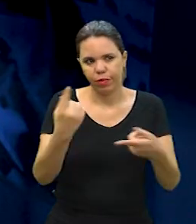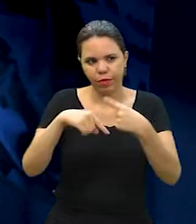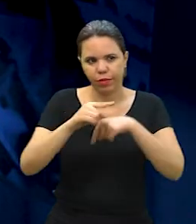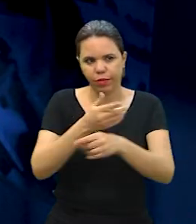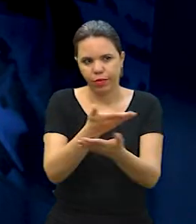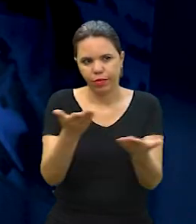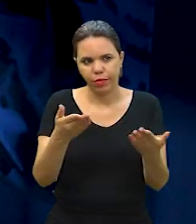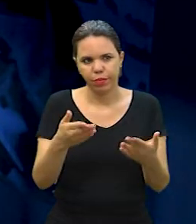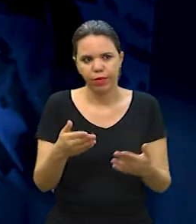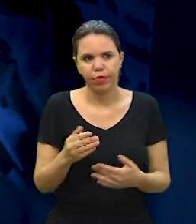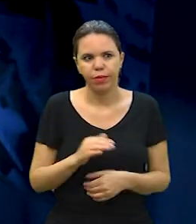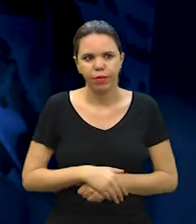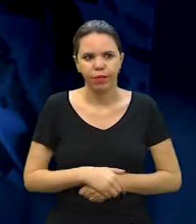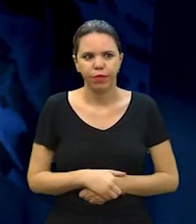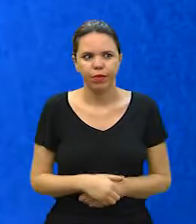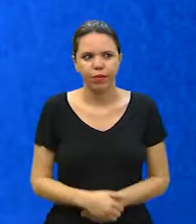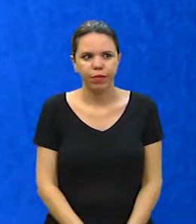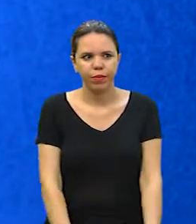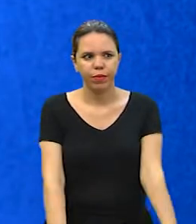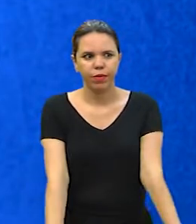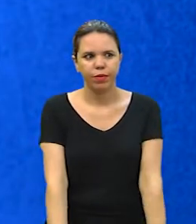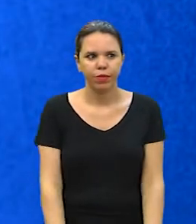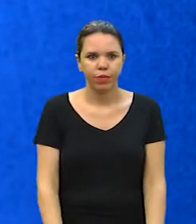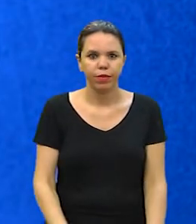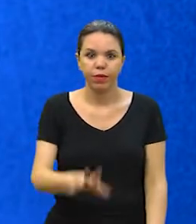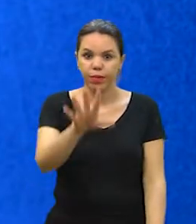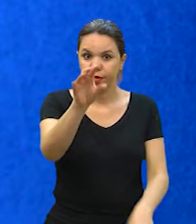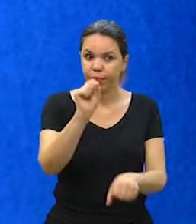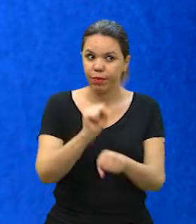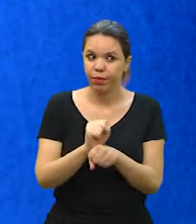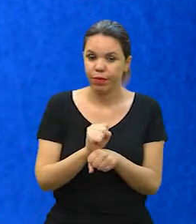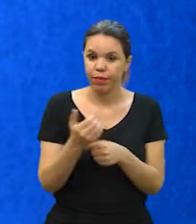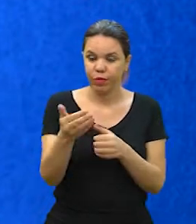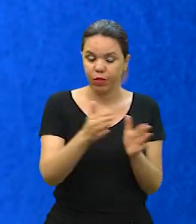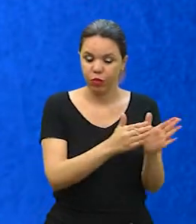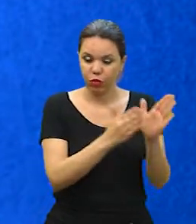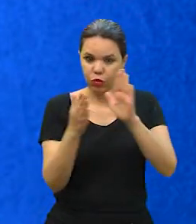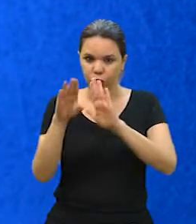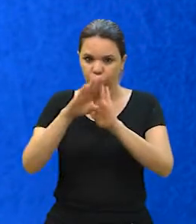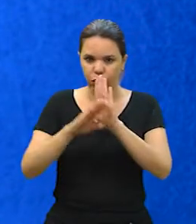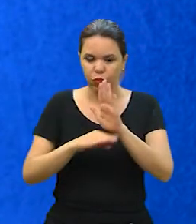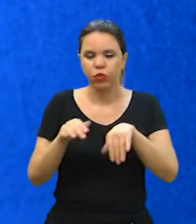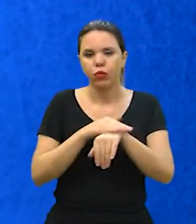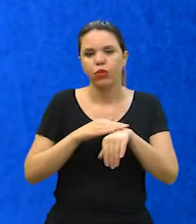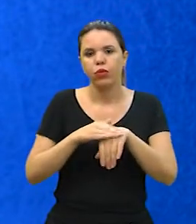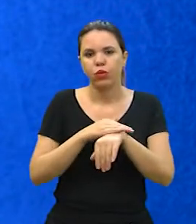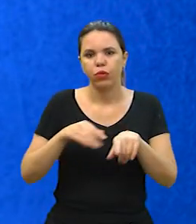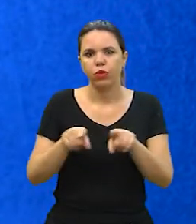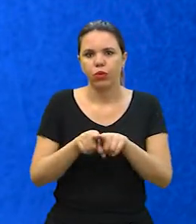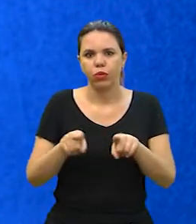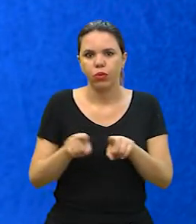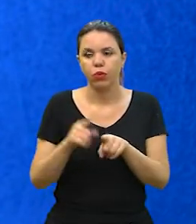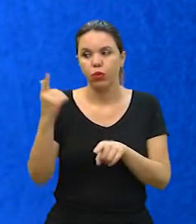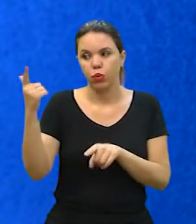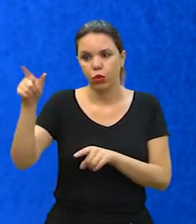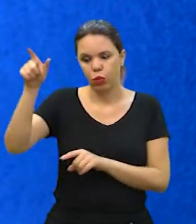sucesso para vocês aí, até a próxima. E olha, não saia daí que no próximo bloco nós vamos conversar também com outro